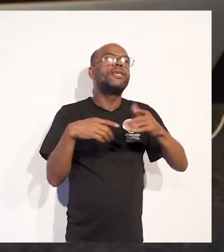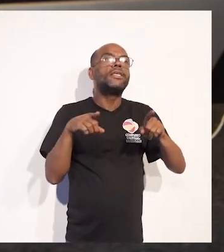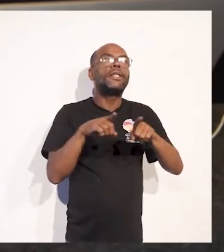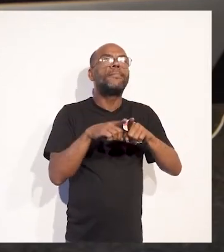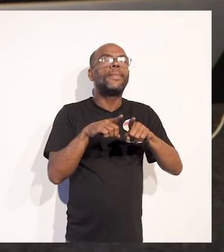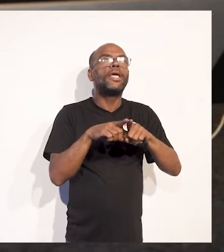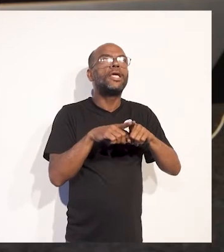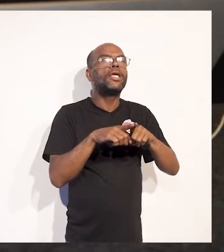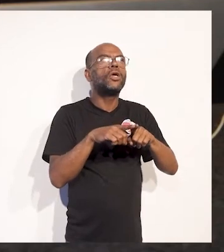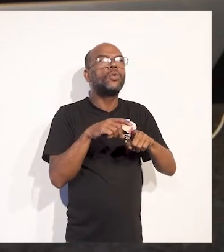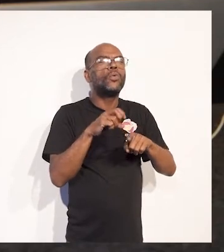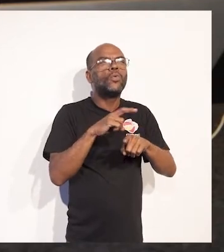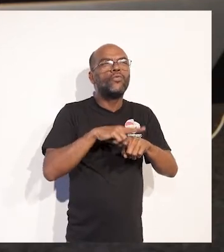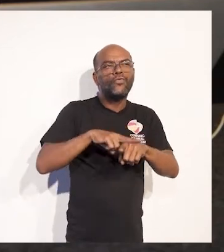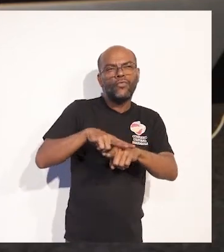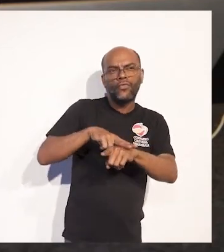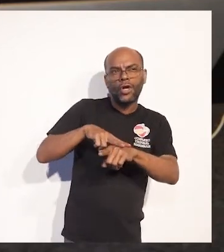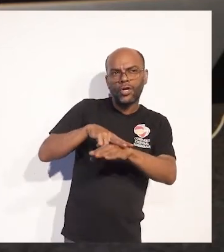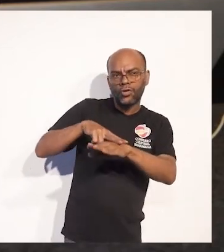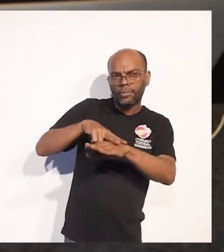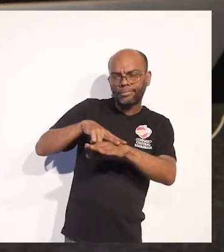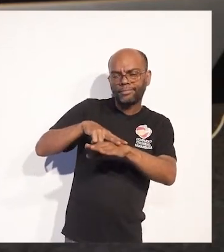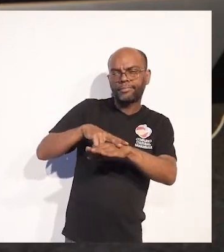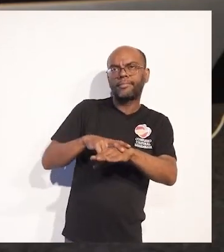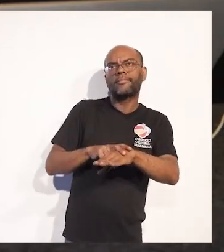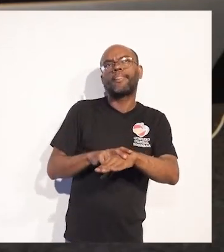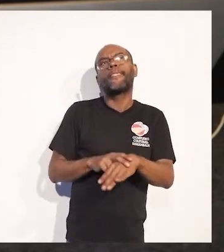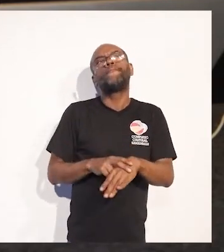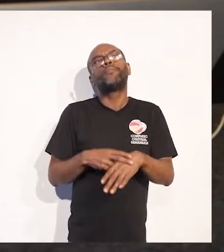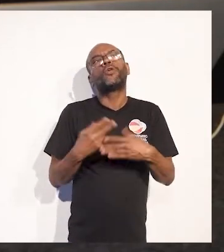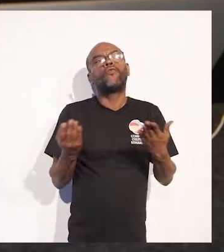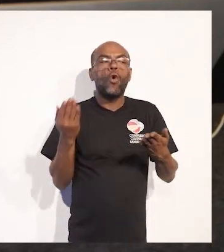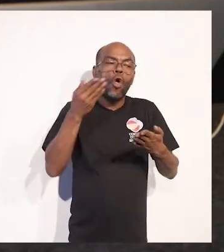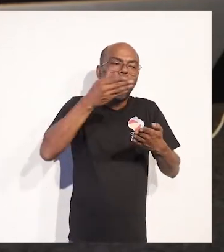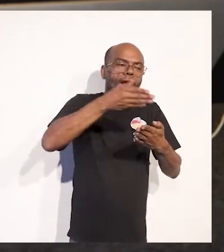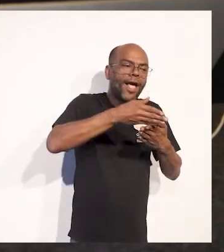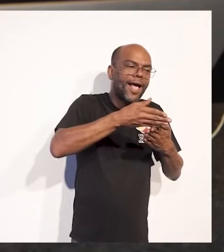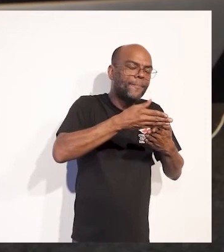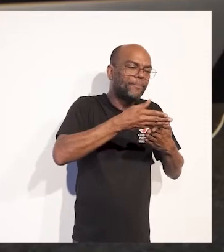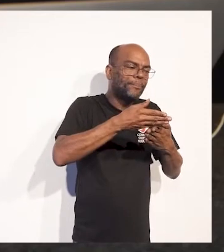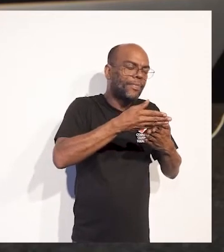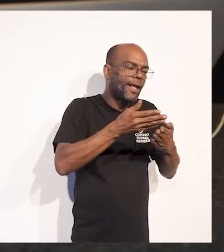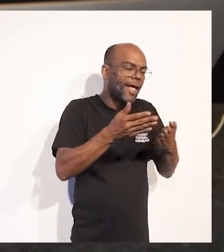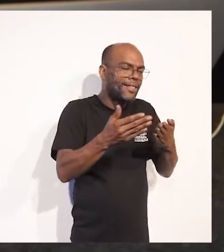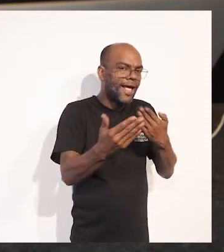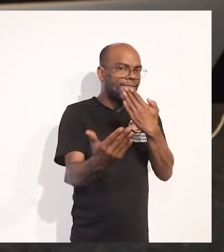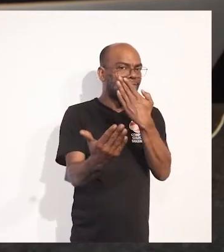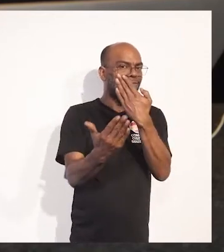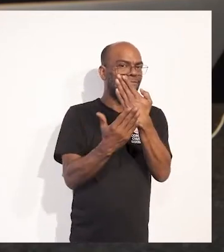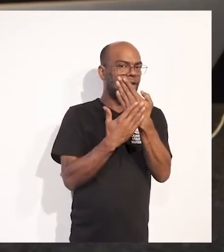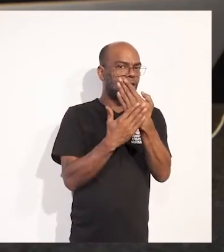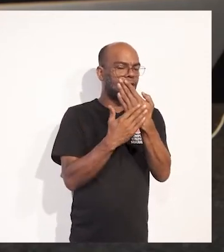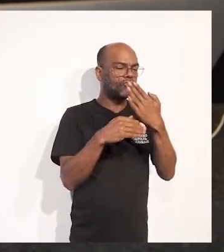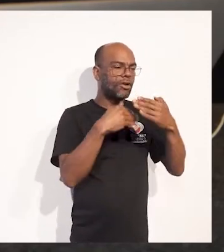e o verde. E eu vou colocar na frente dessa lâmpada,